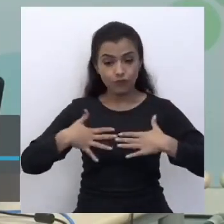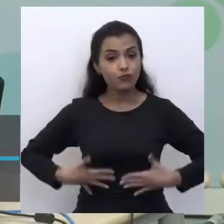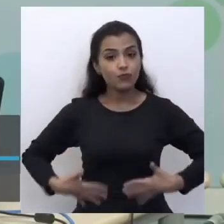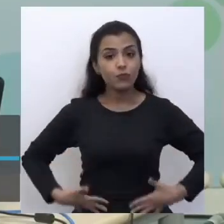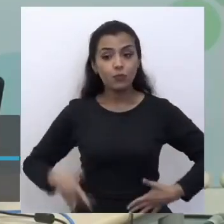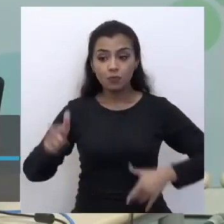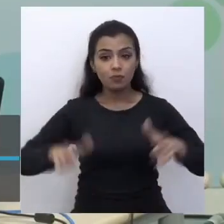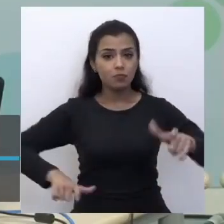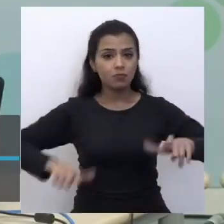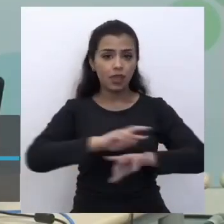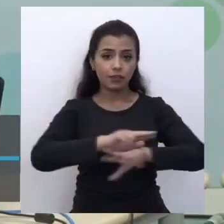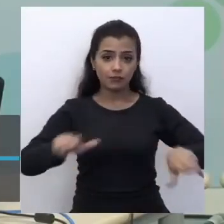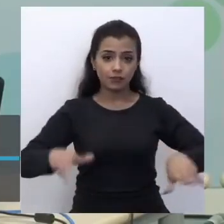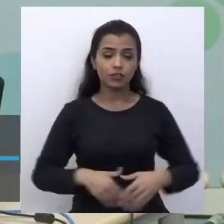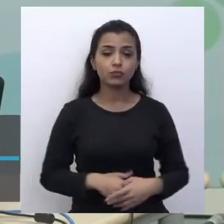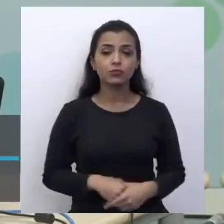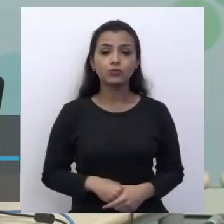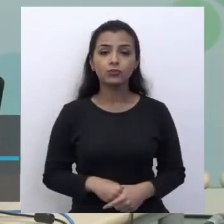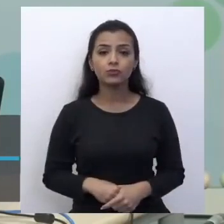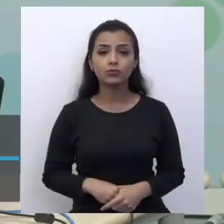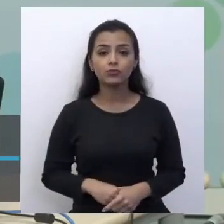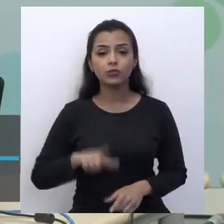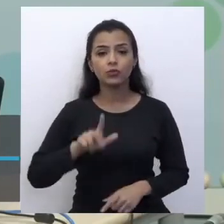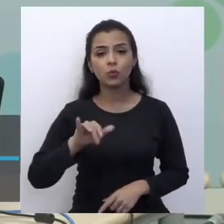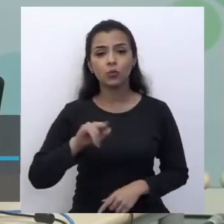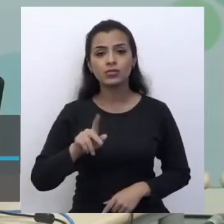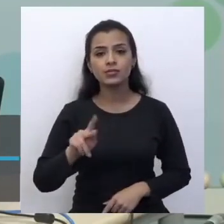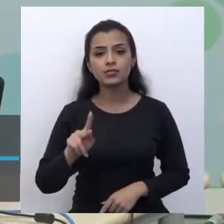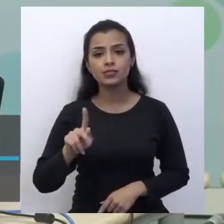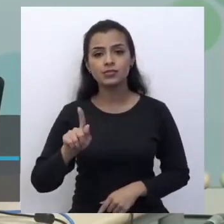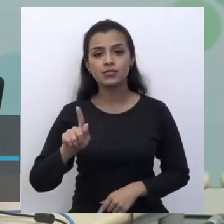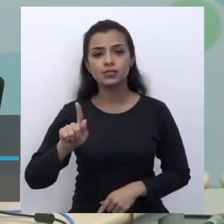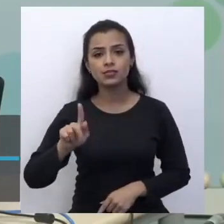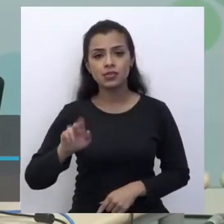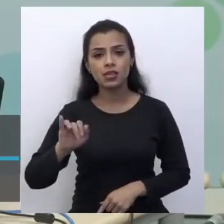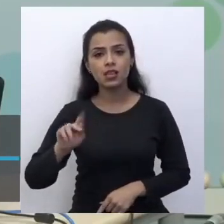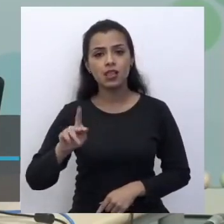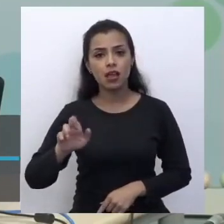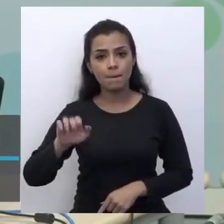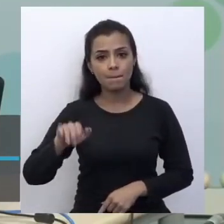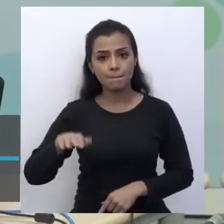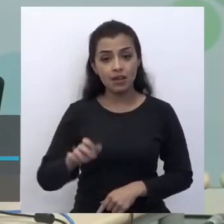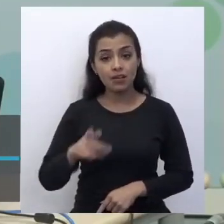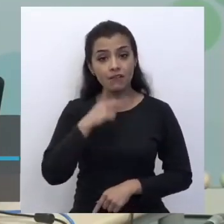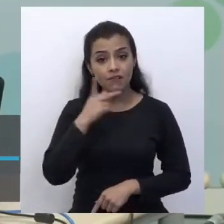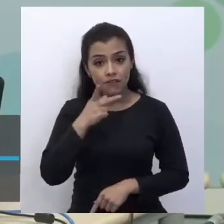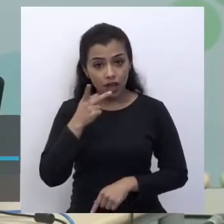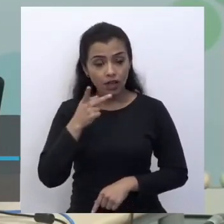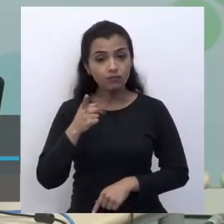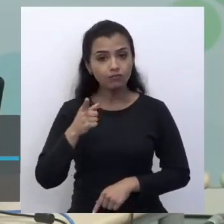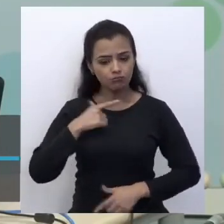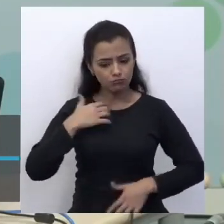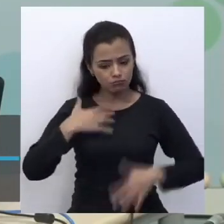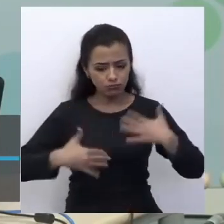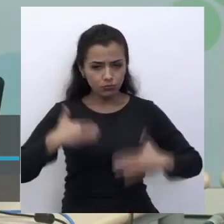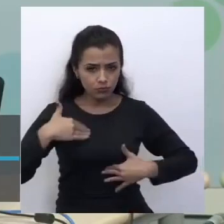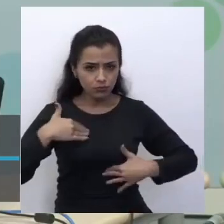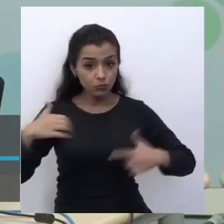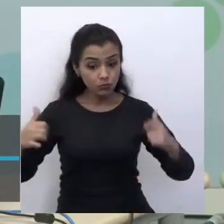entre outros. O Luiz Guilherme diz que o teatro trabalha muito a música, a dança e a expressão corporal.